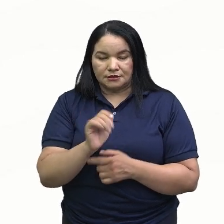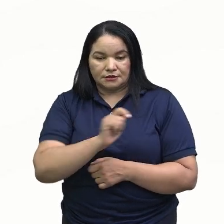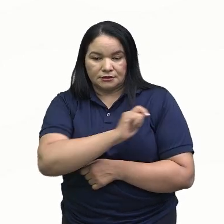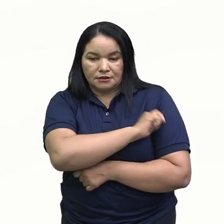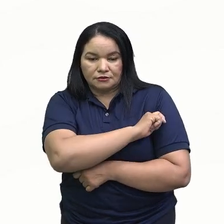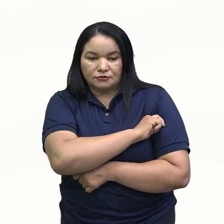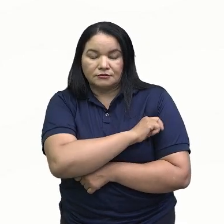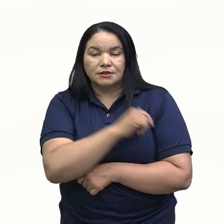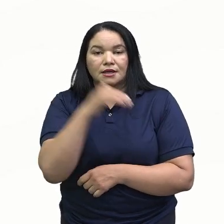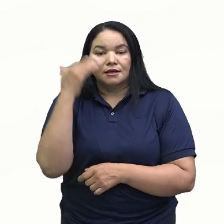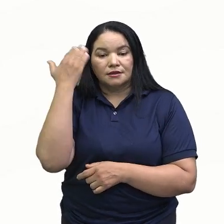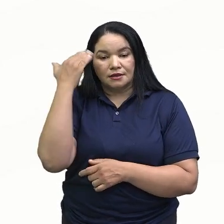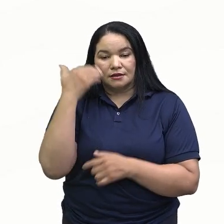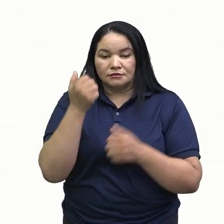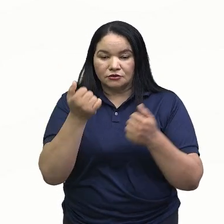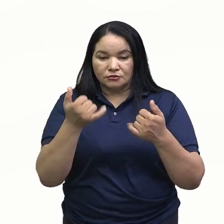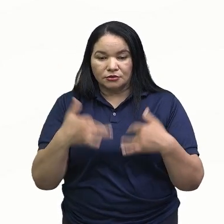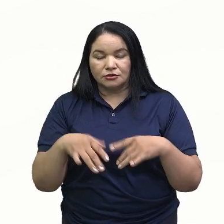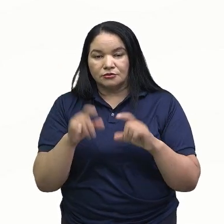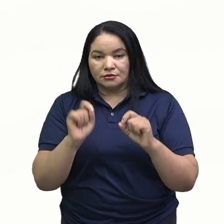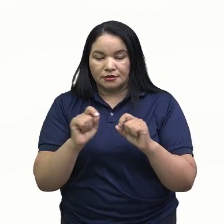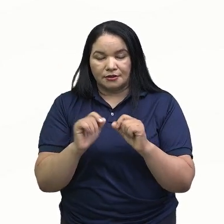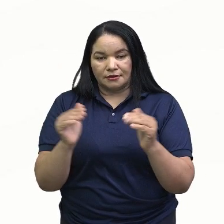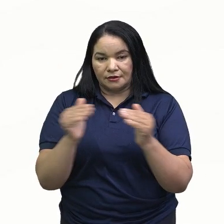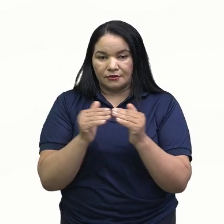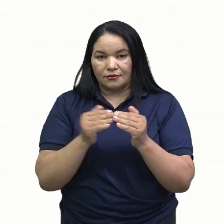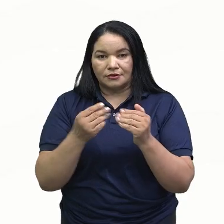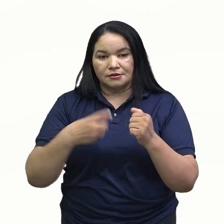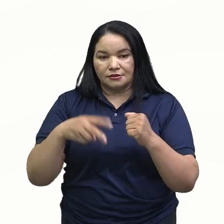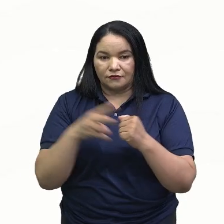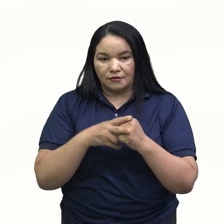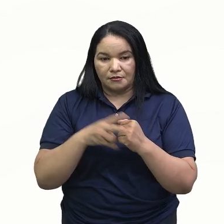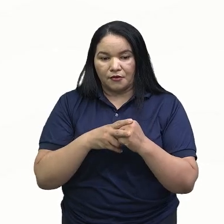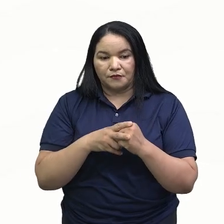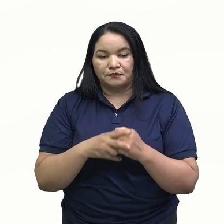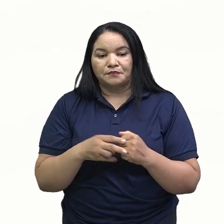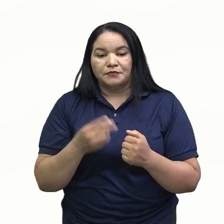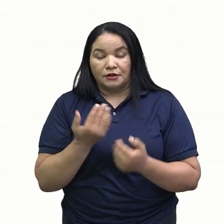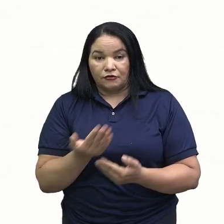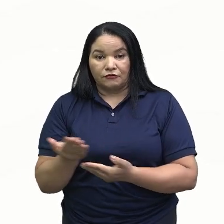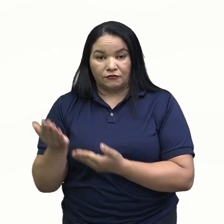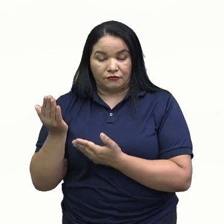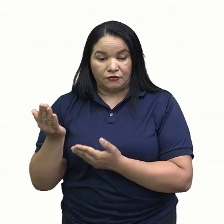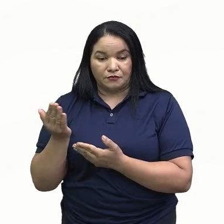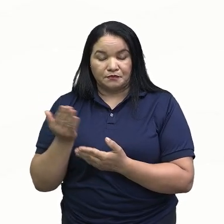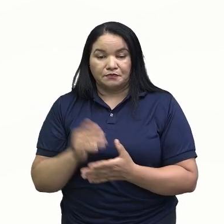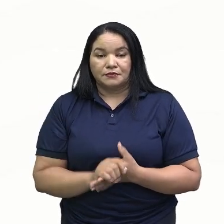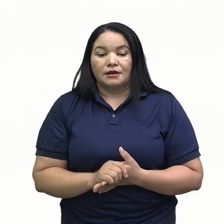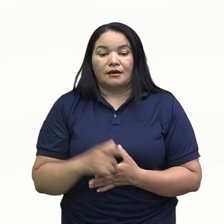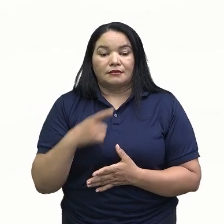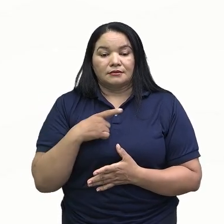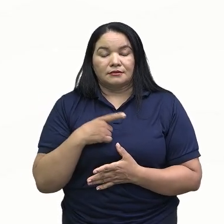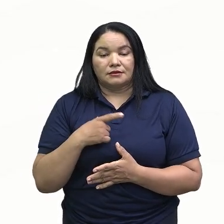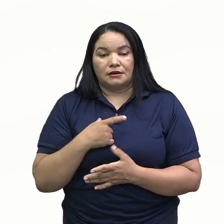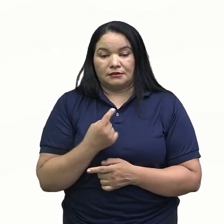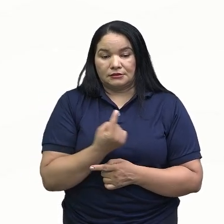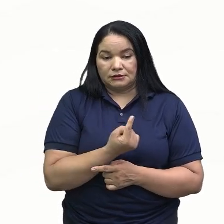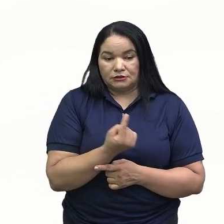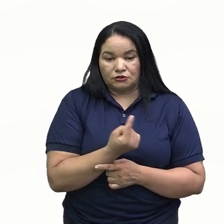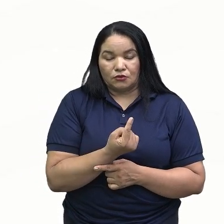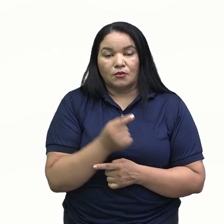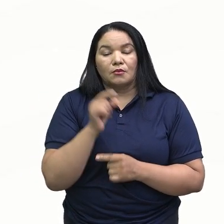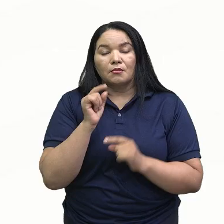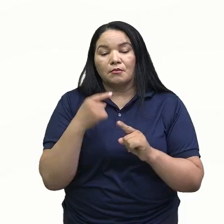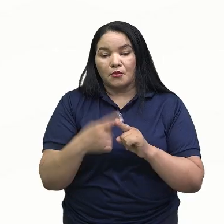a explicação sobre a concordância verbal, né? Nós temos, então, aí no singular, né?